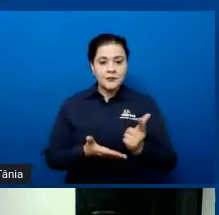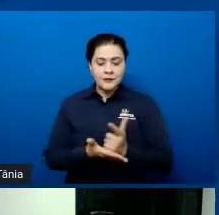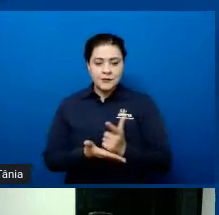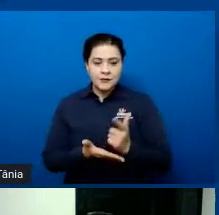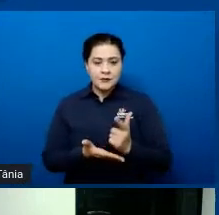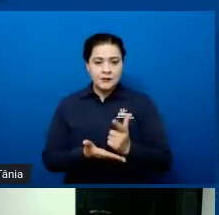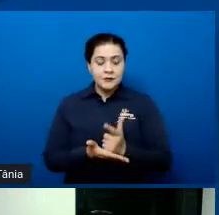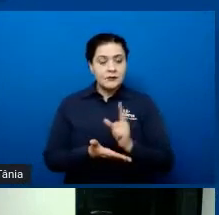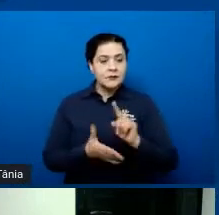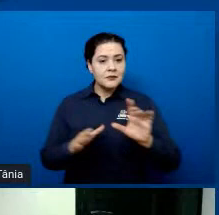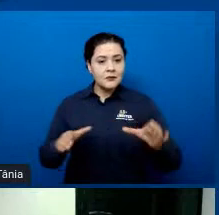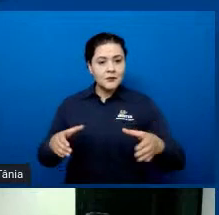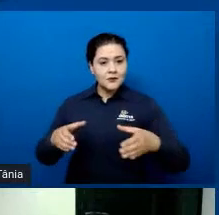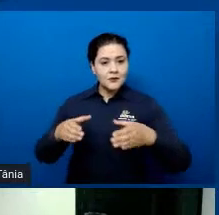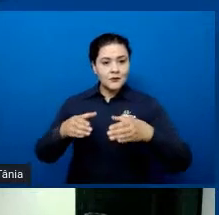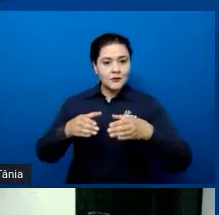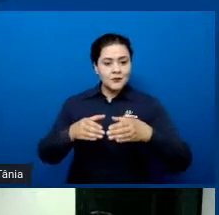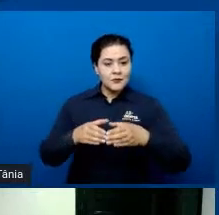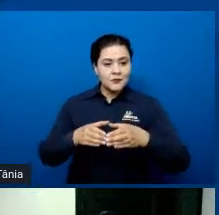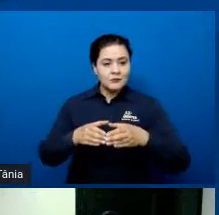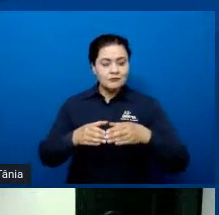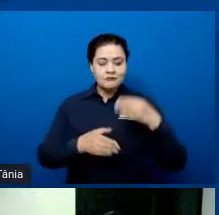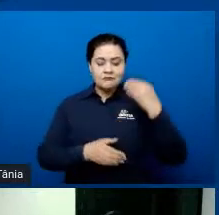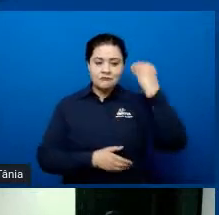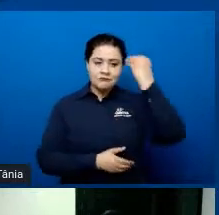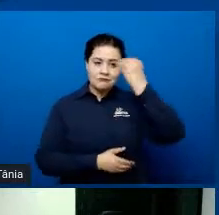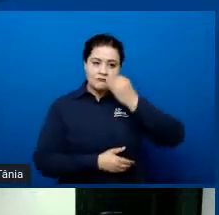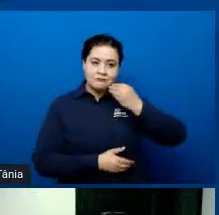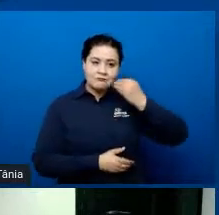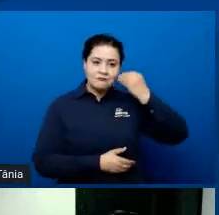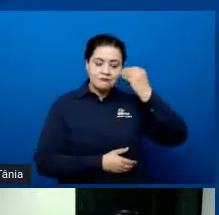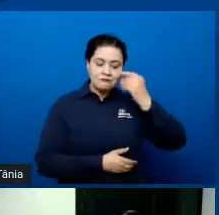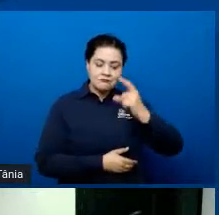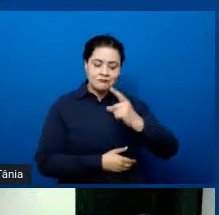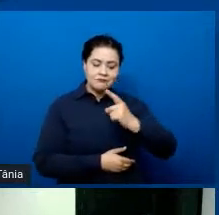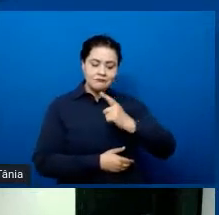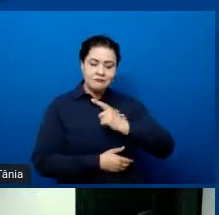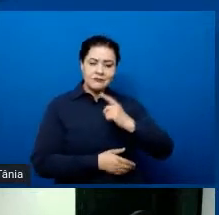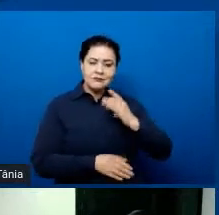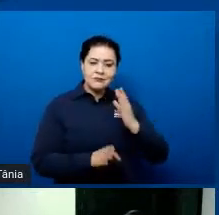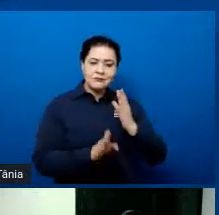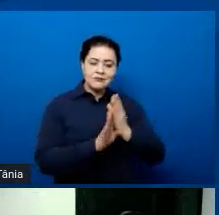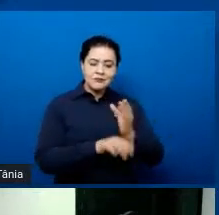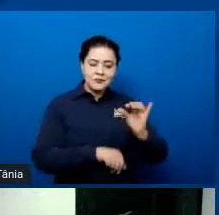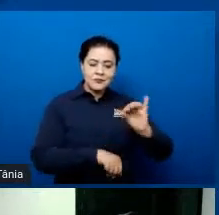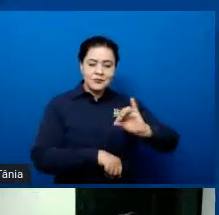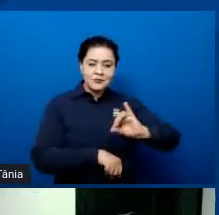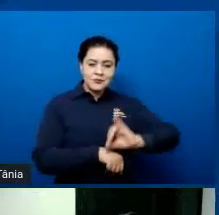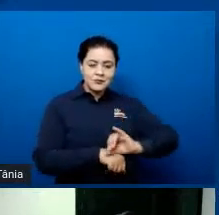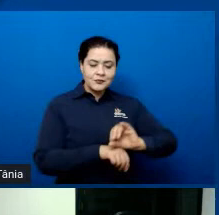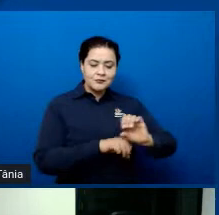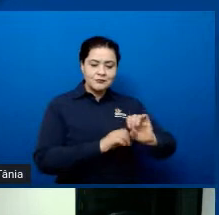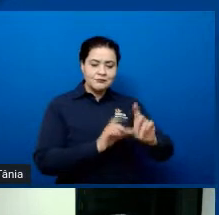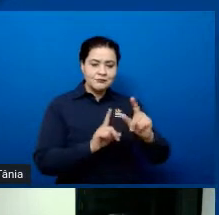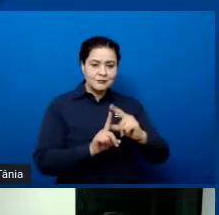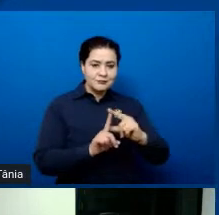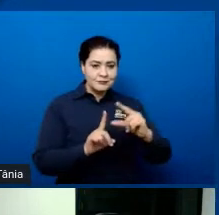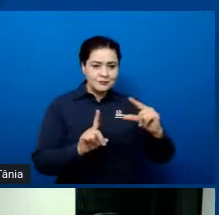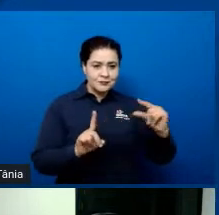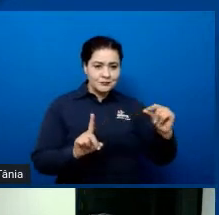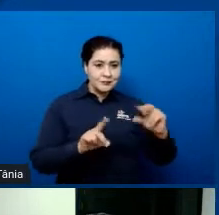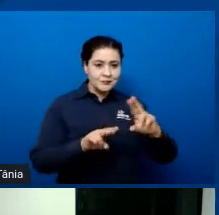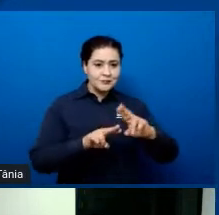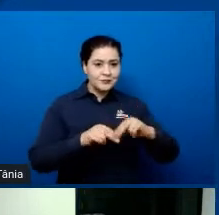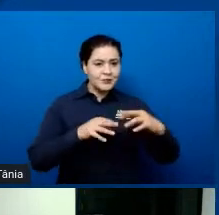um conjunto de experiências, que a gente chama, né, através desses objetos educacionais digitais. Então, em todo